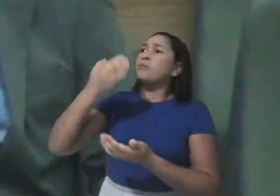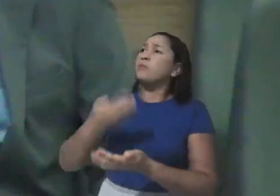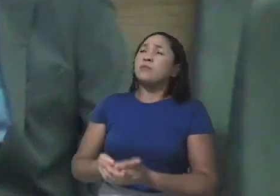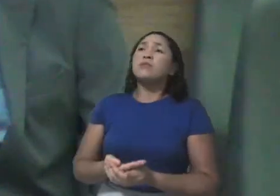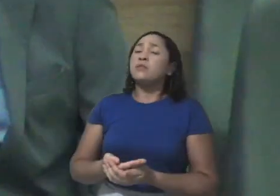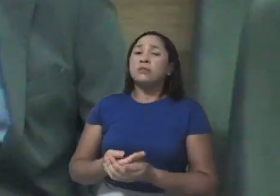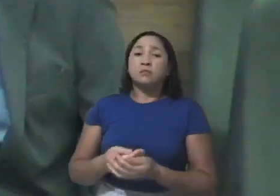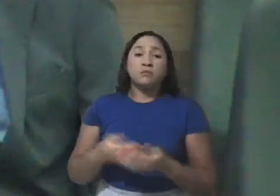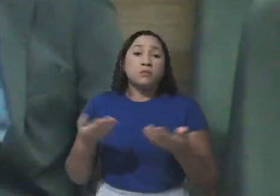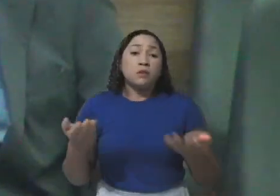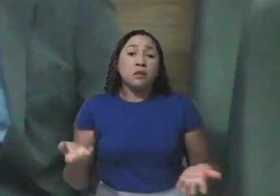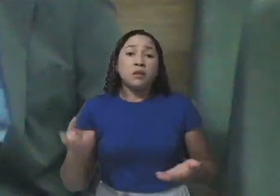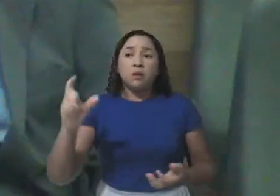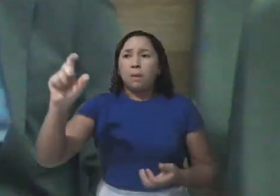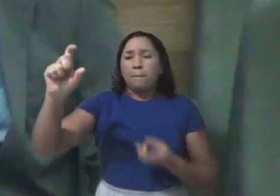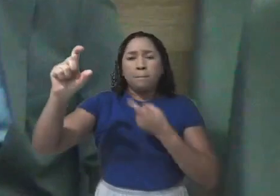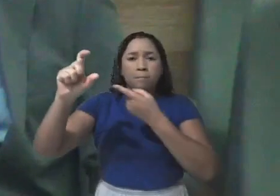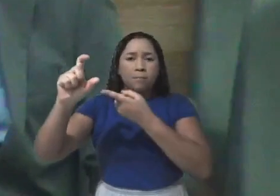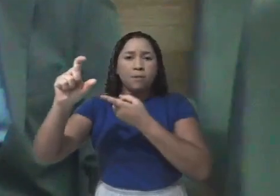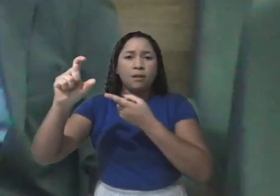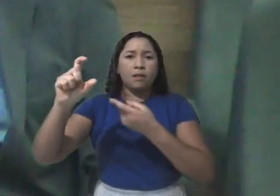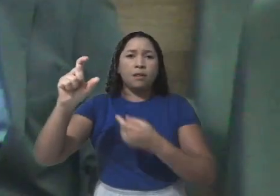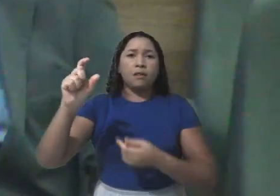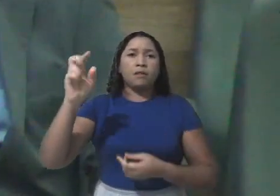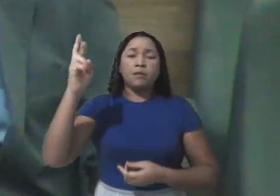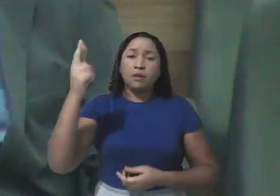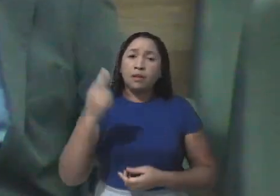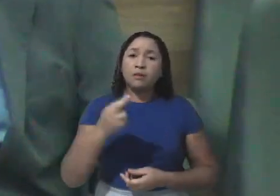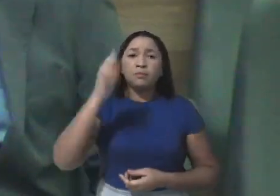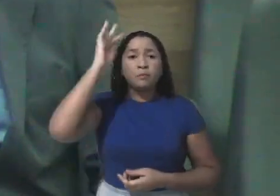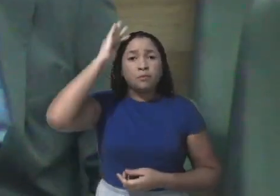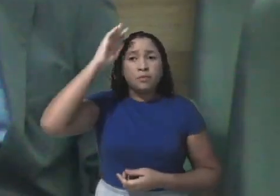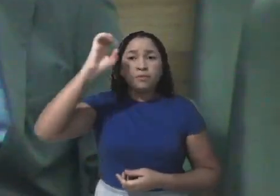Deus. O Deus criou o homem